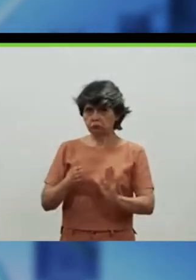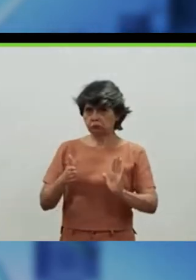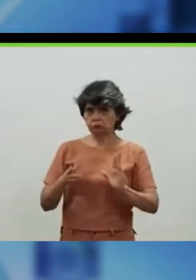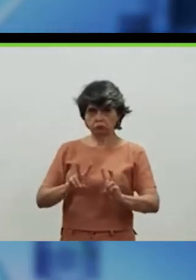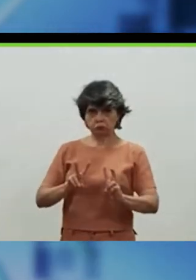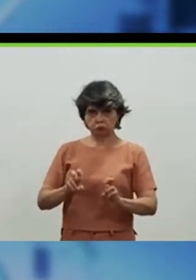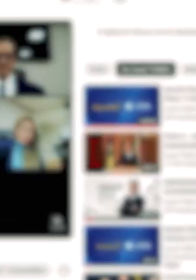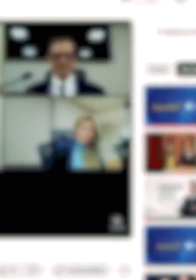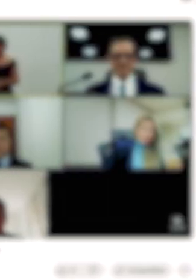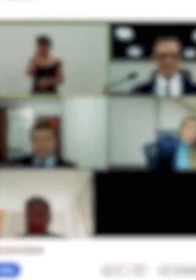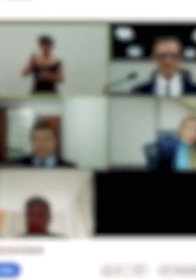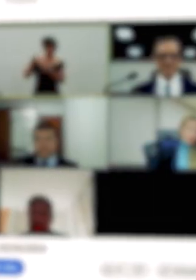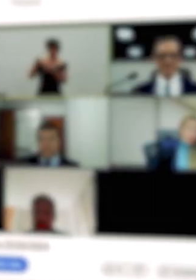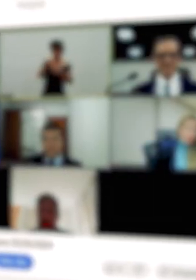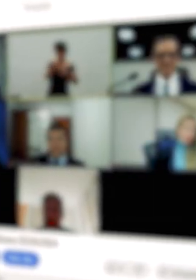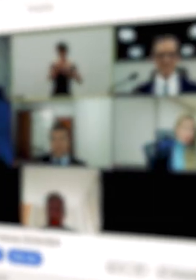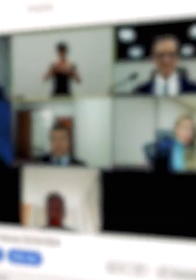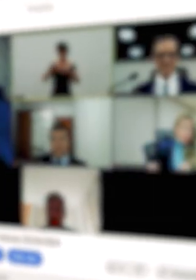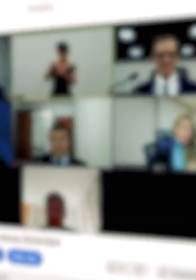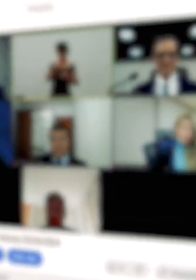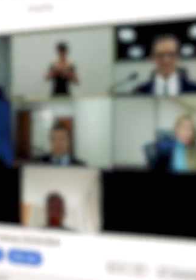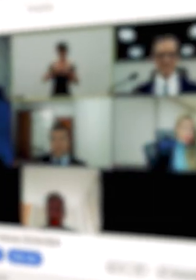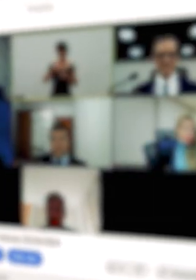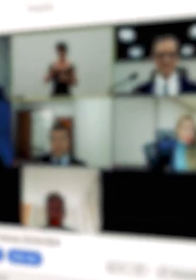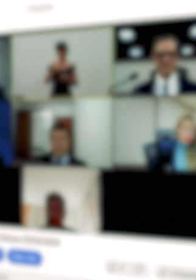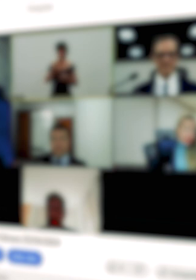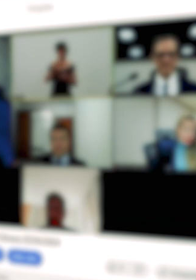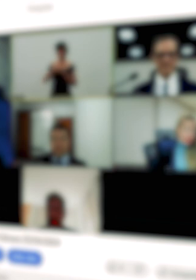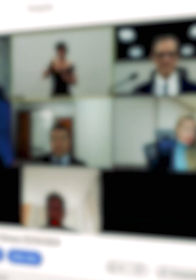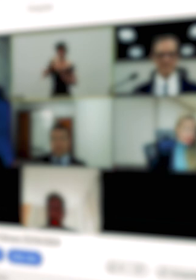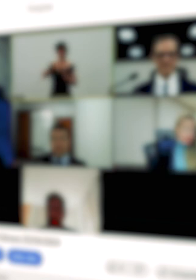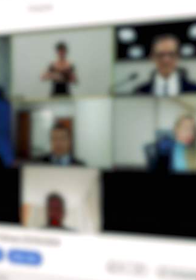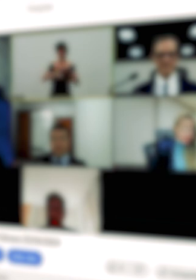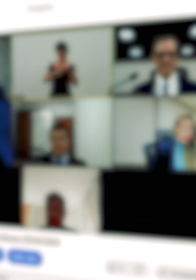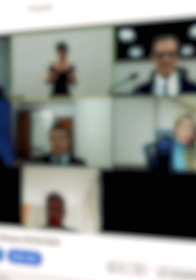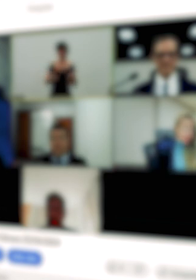de sinais. A sessão remota foi transmitida pela internet e está no